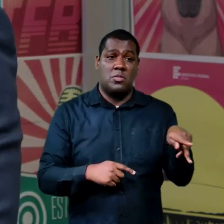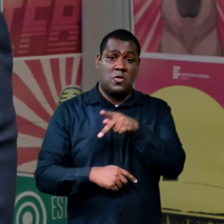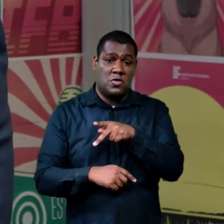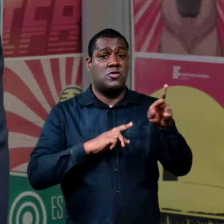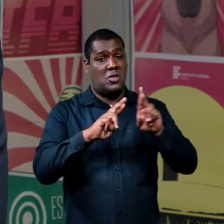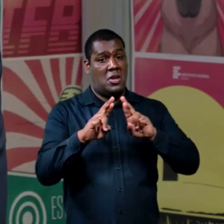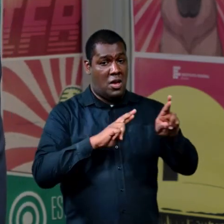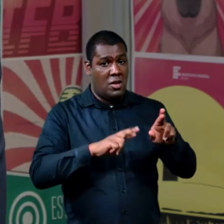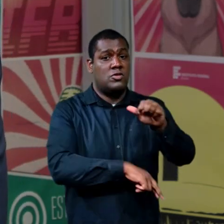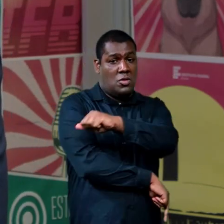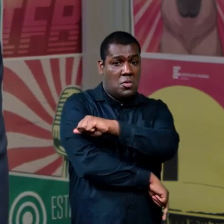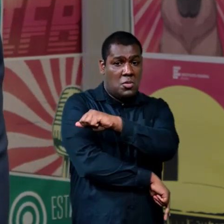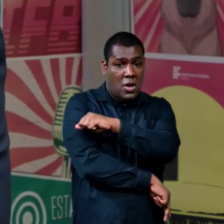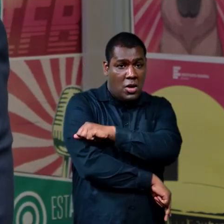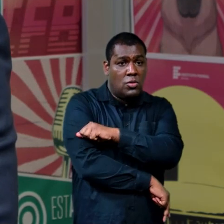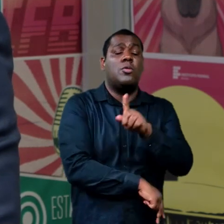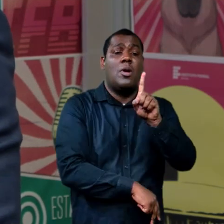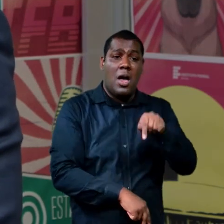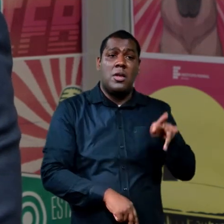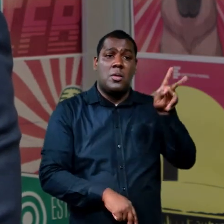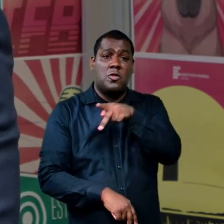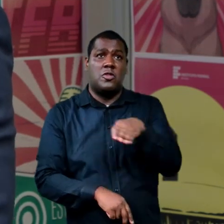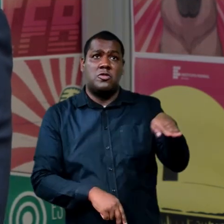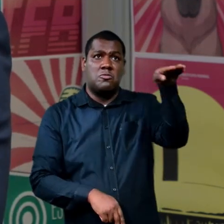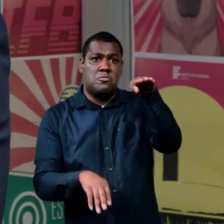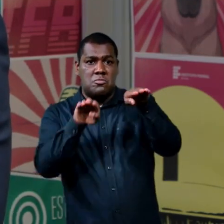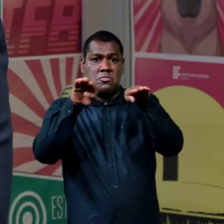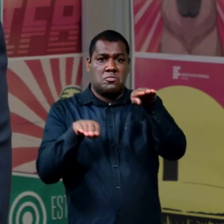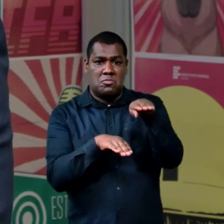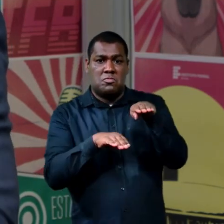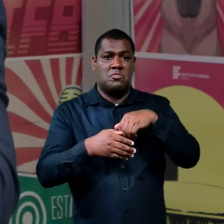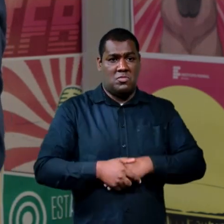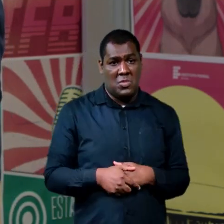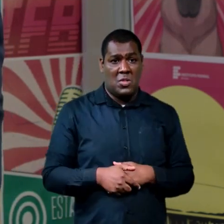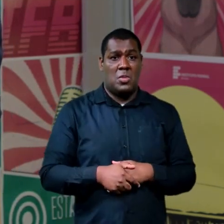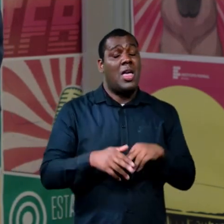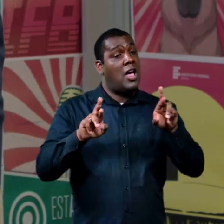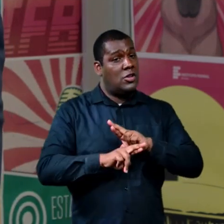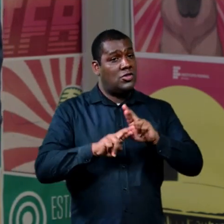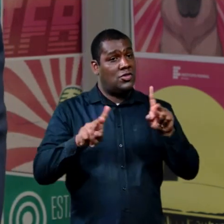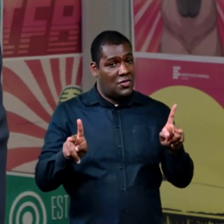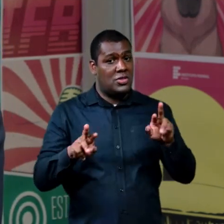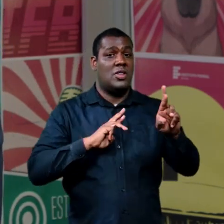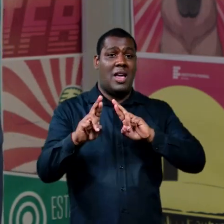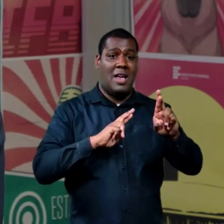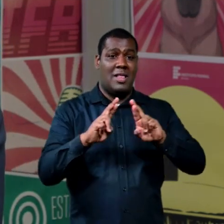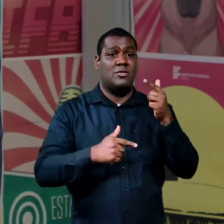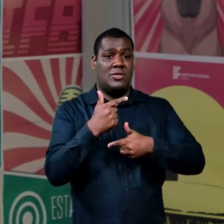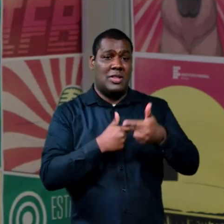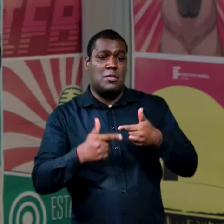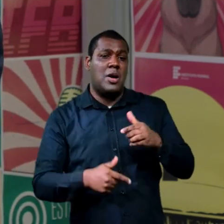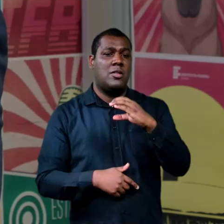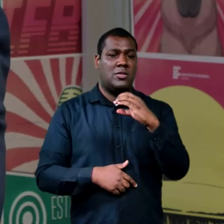num primeiro momento, ele foi pensado numa relação de trabalho que é regida pela CLT, que você tem uma questão da